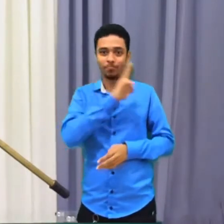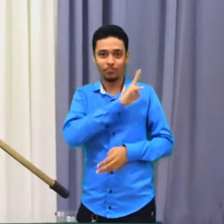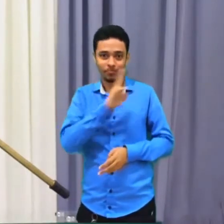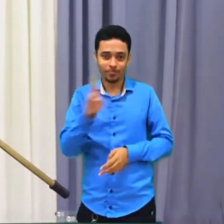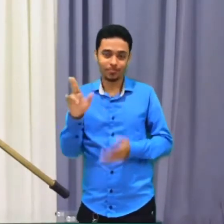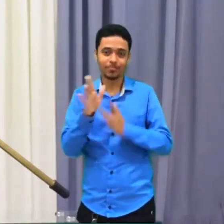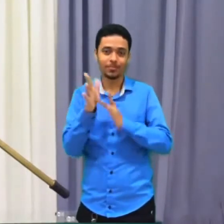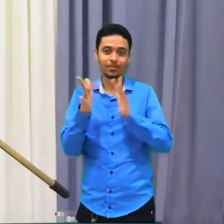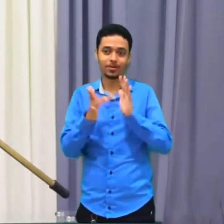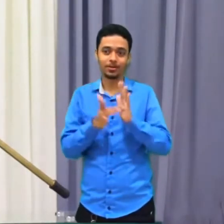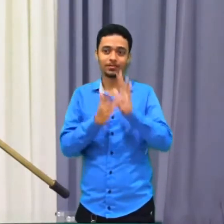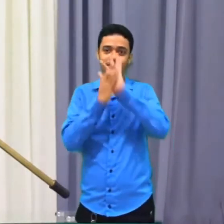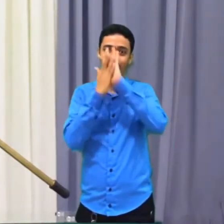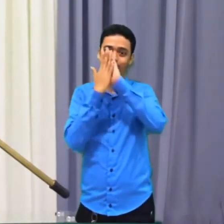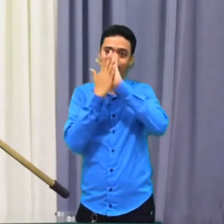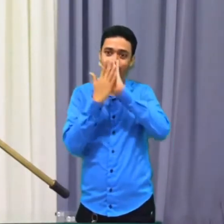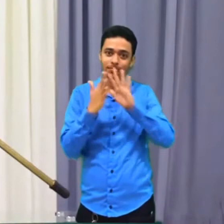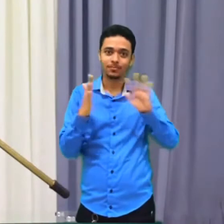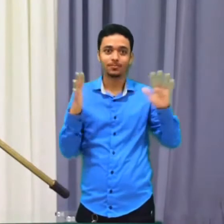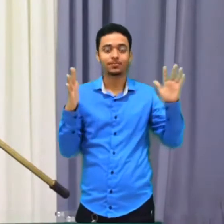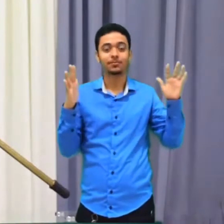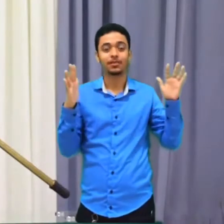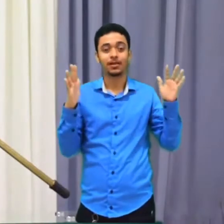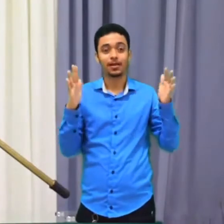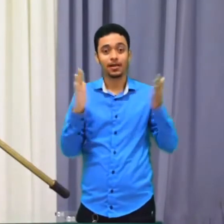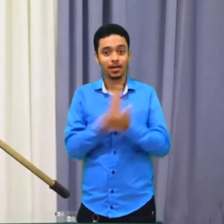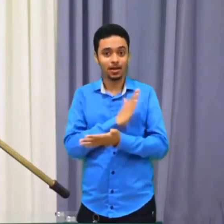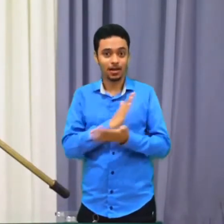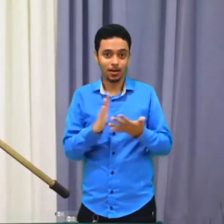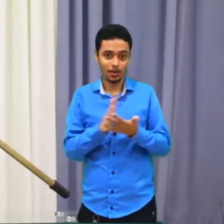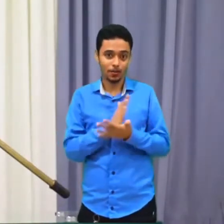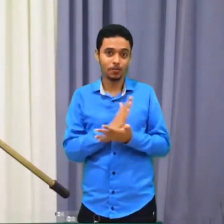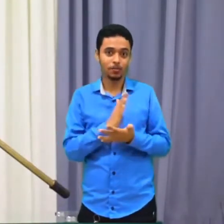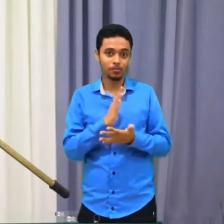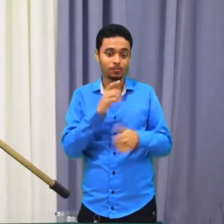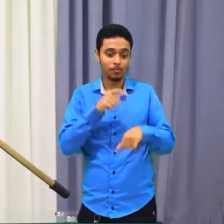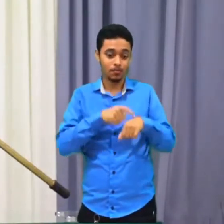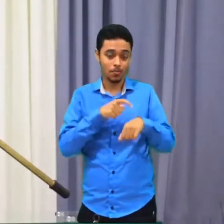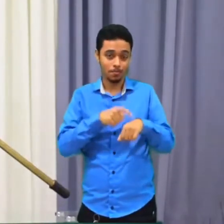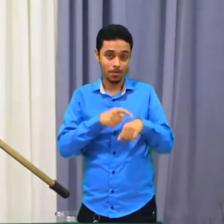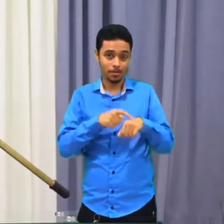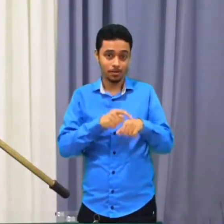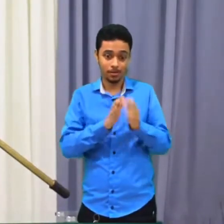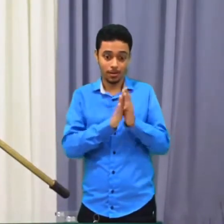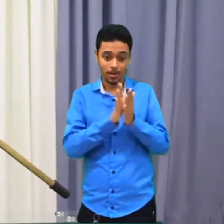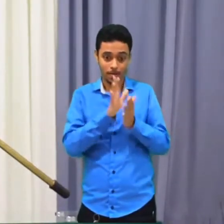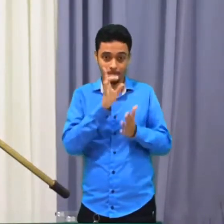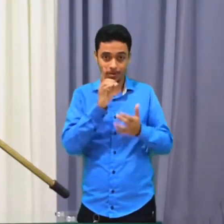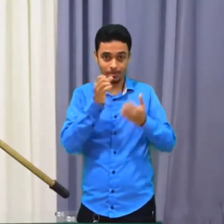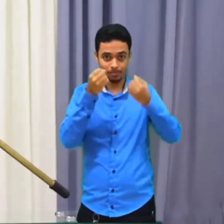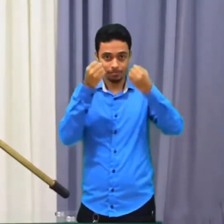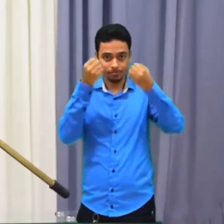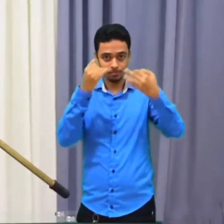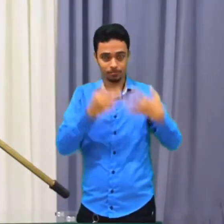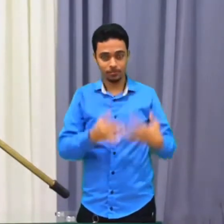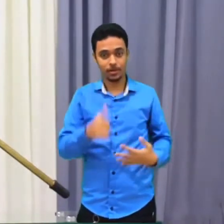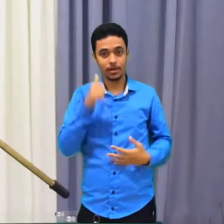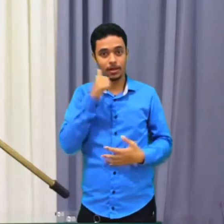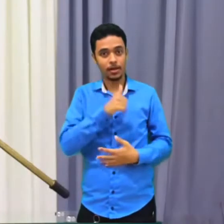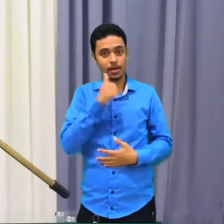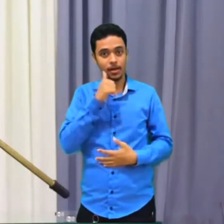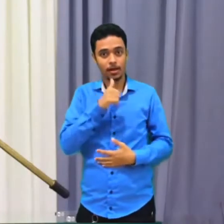é gloriosa. Em algum momento na Escritura, a Bíblia Sagrada diz que uma mulher